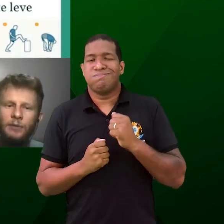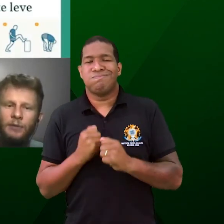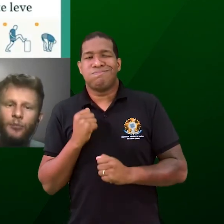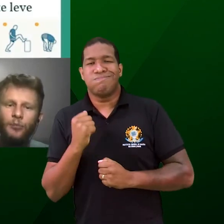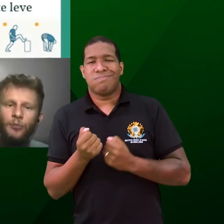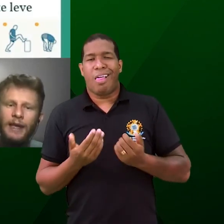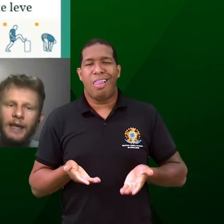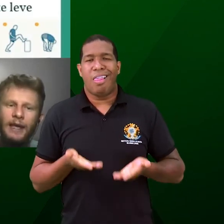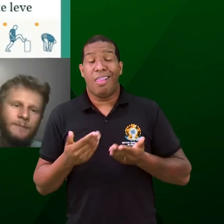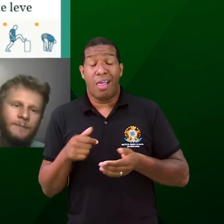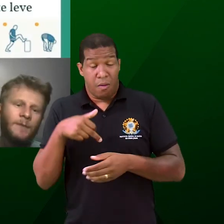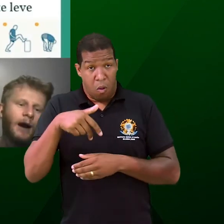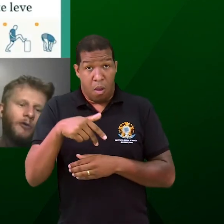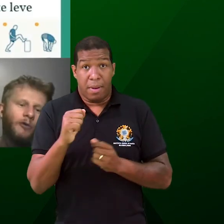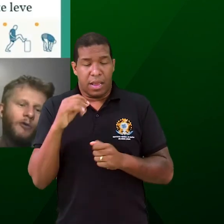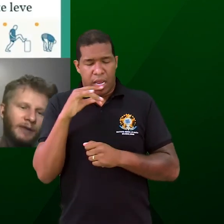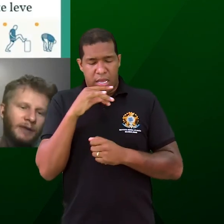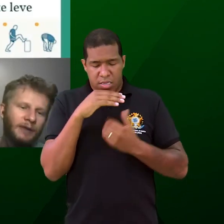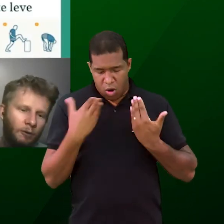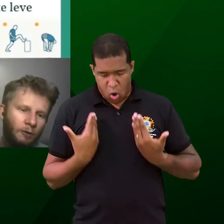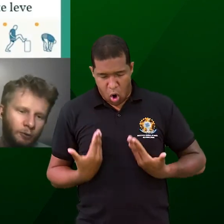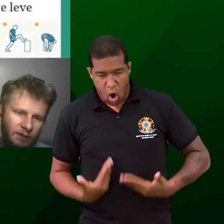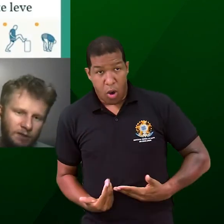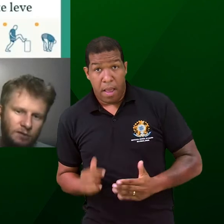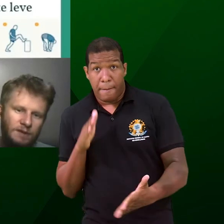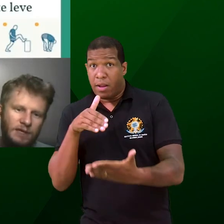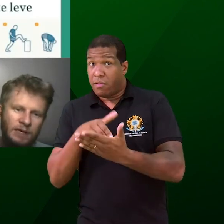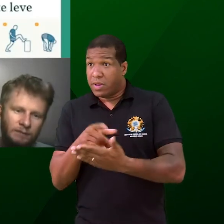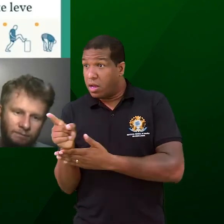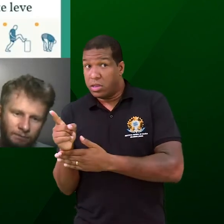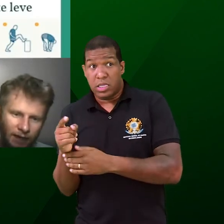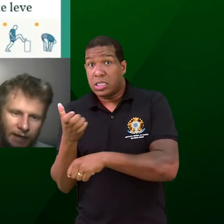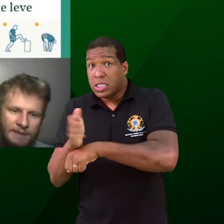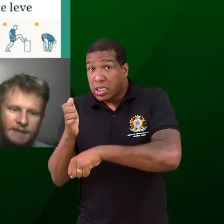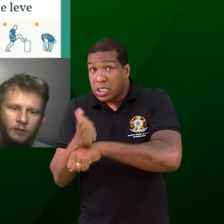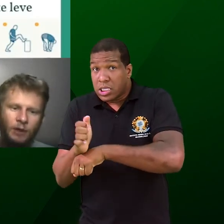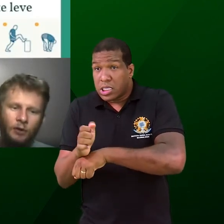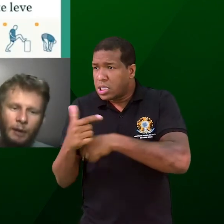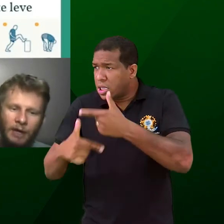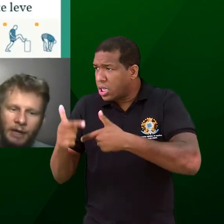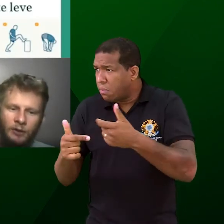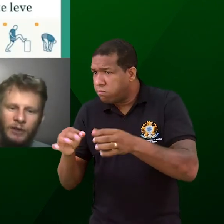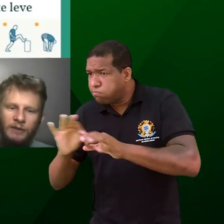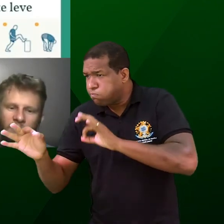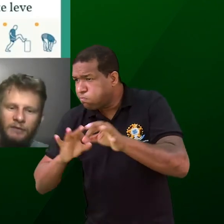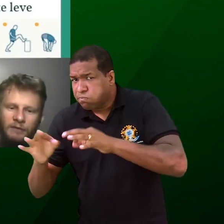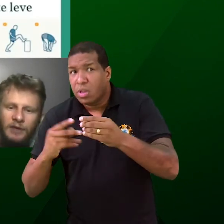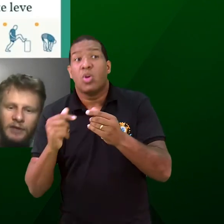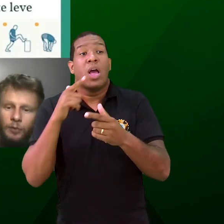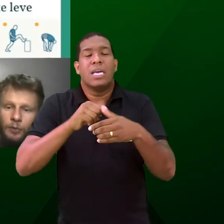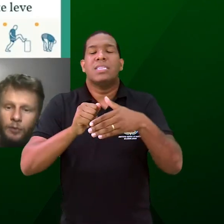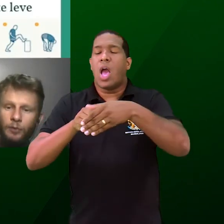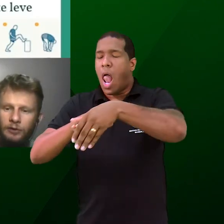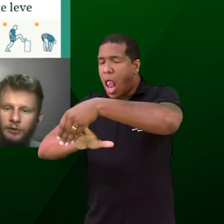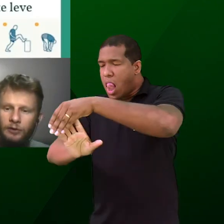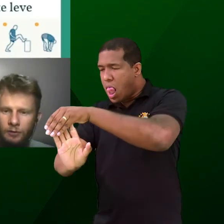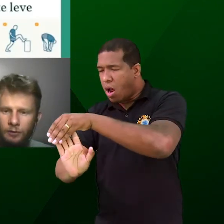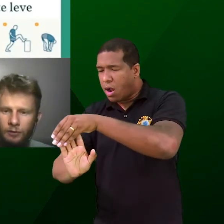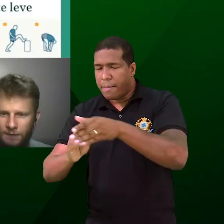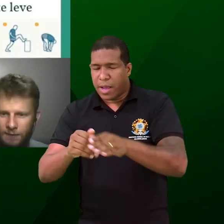que durante a corrida você não tem como ficar ali, né? Vou medir agora, né? Vai ter que parar, né, em